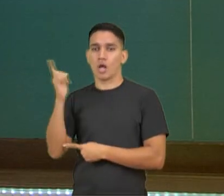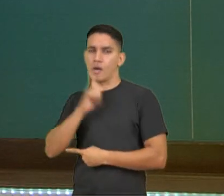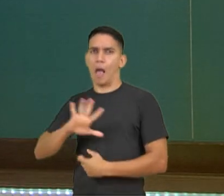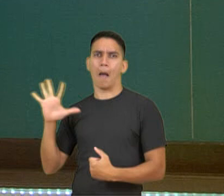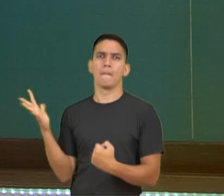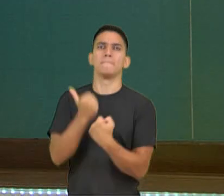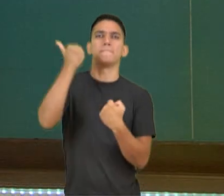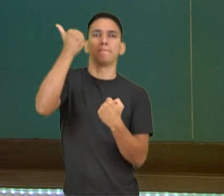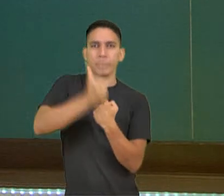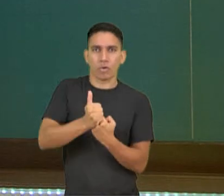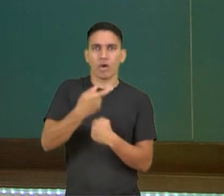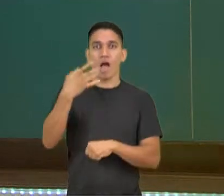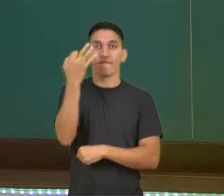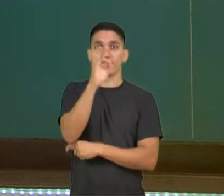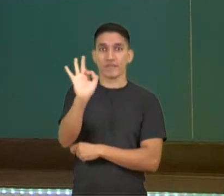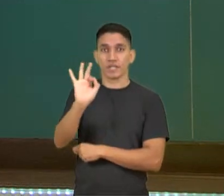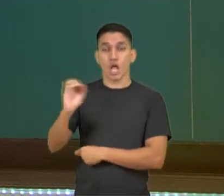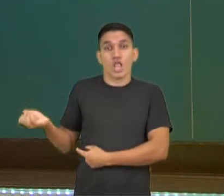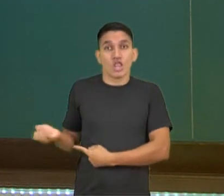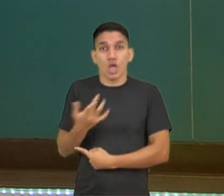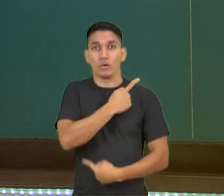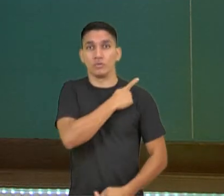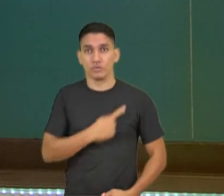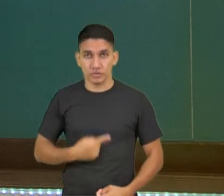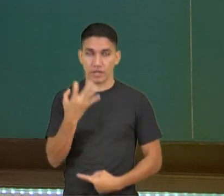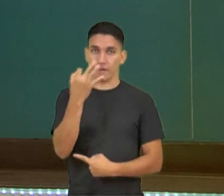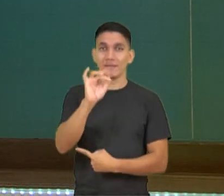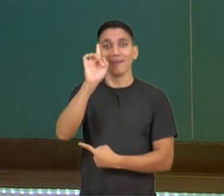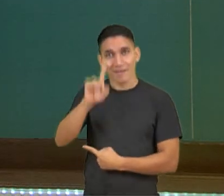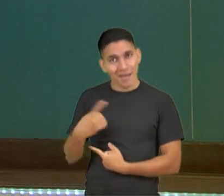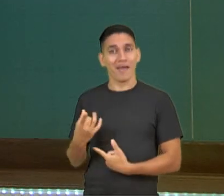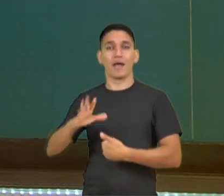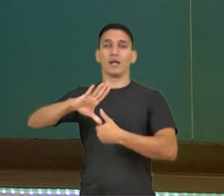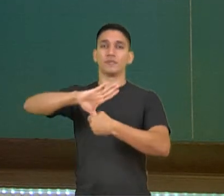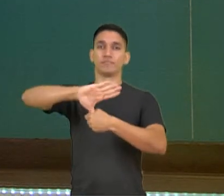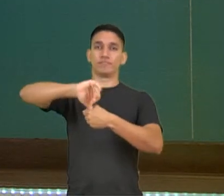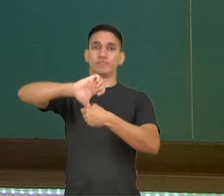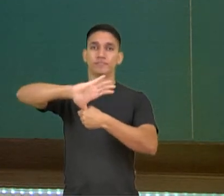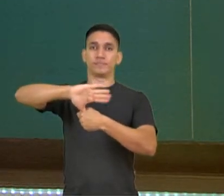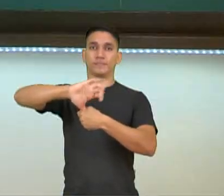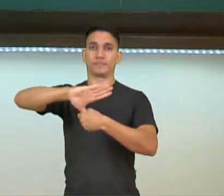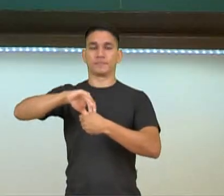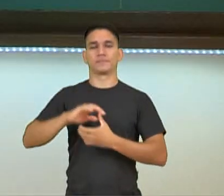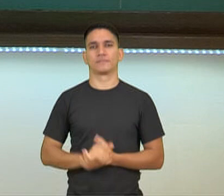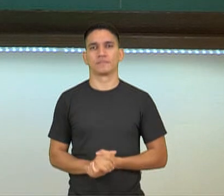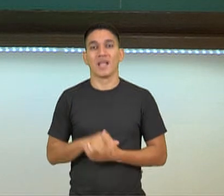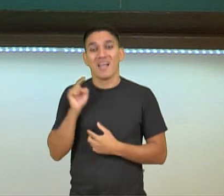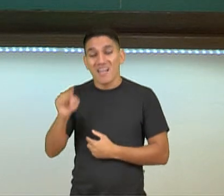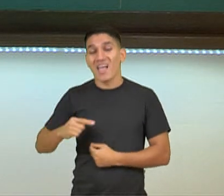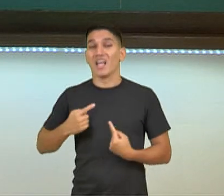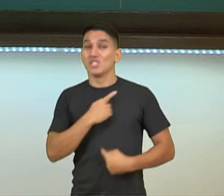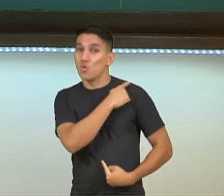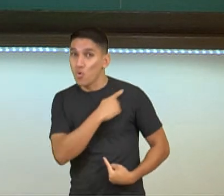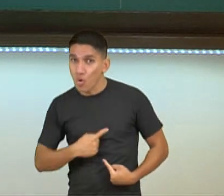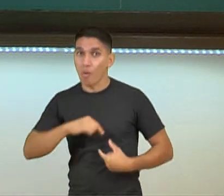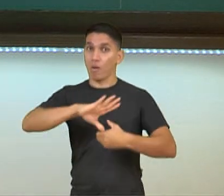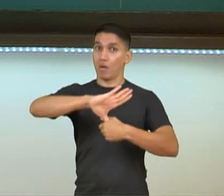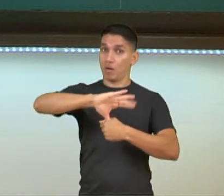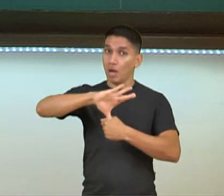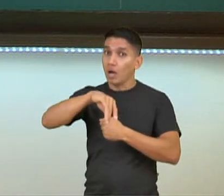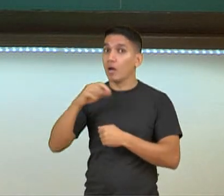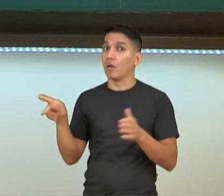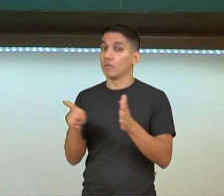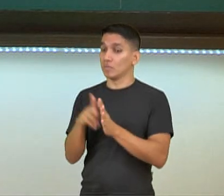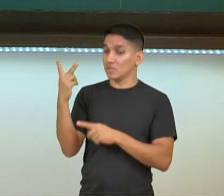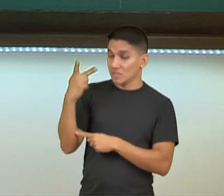da França e assumir um novo governo na França, chamado o Consulado. Esse governo do Napoleão Bonaparte